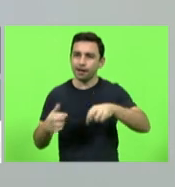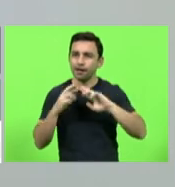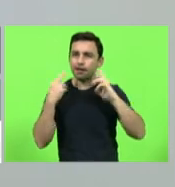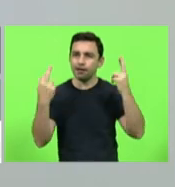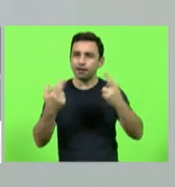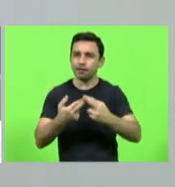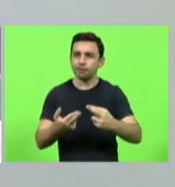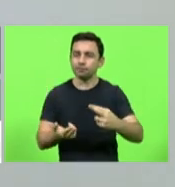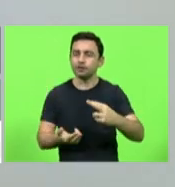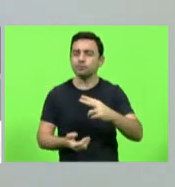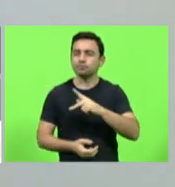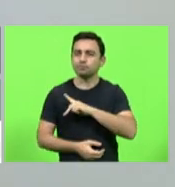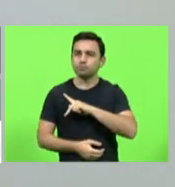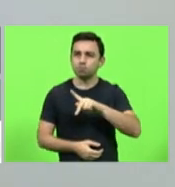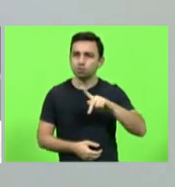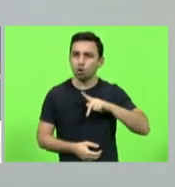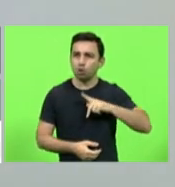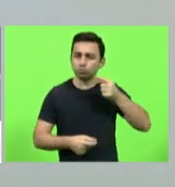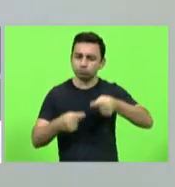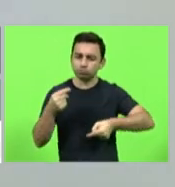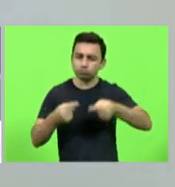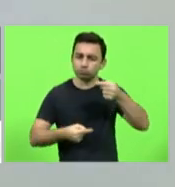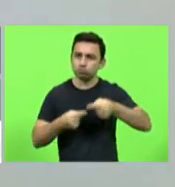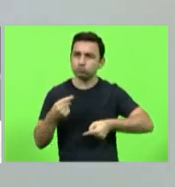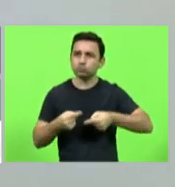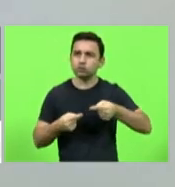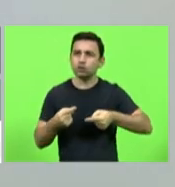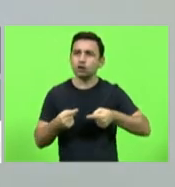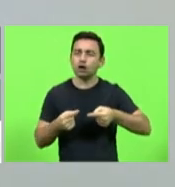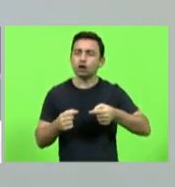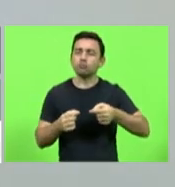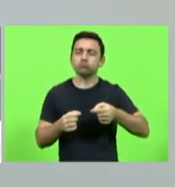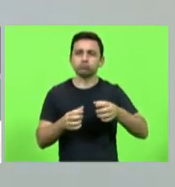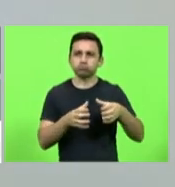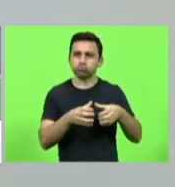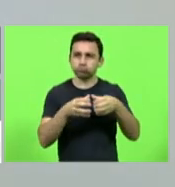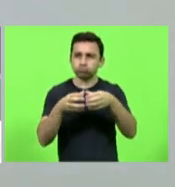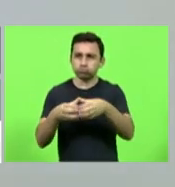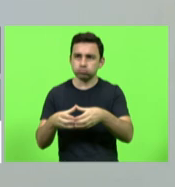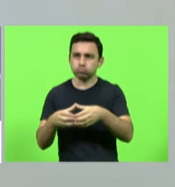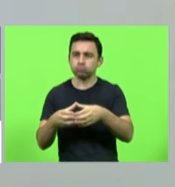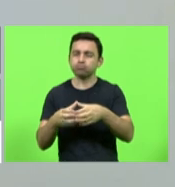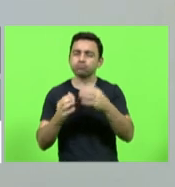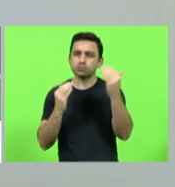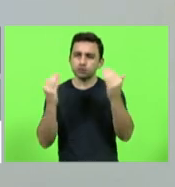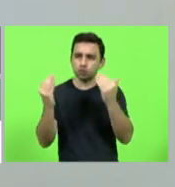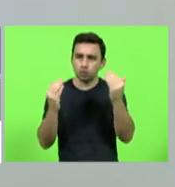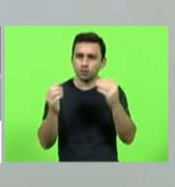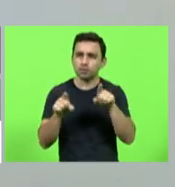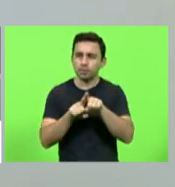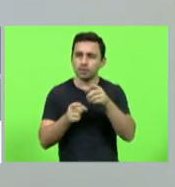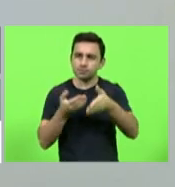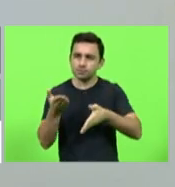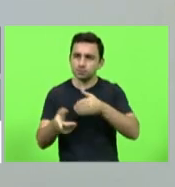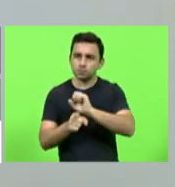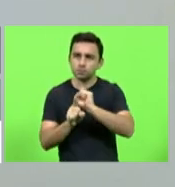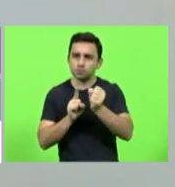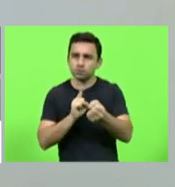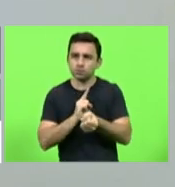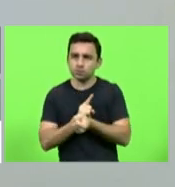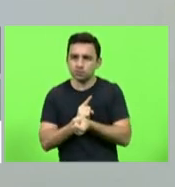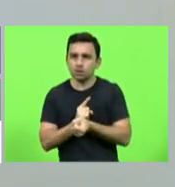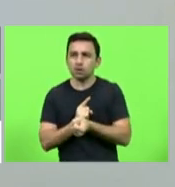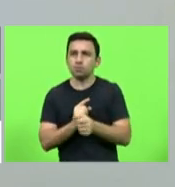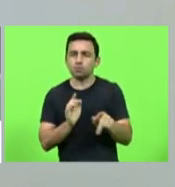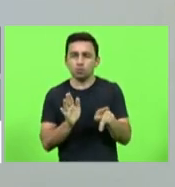que discute a inserção das equipes multiprofissionais de psicólogos e assistentes sociais na rede pública de